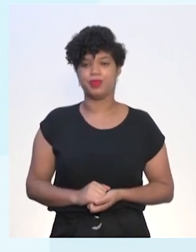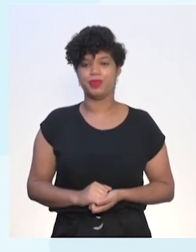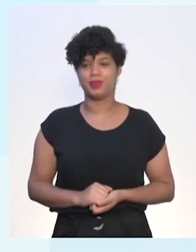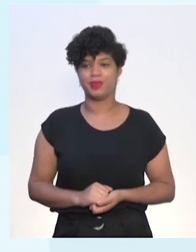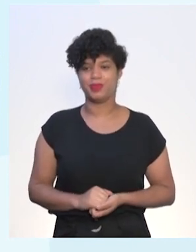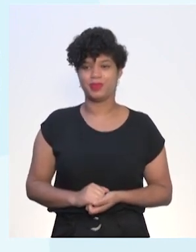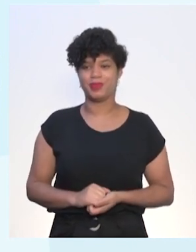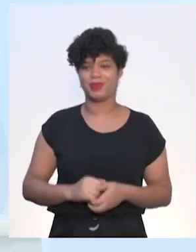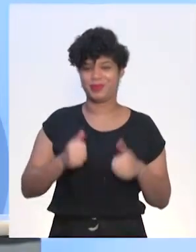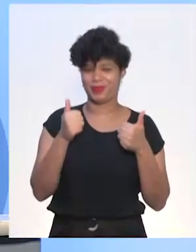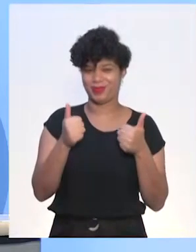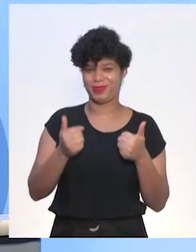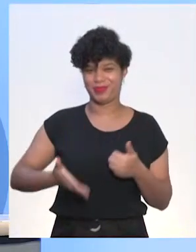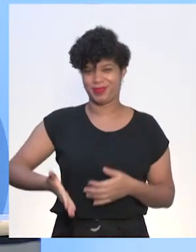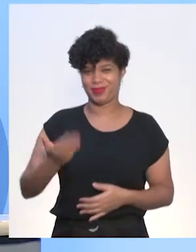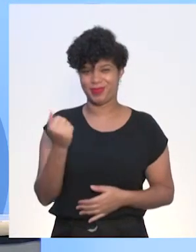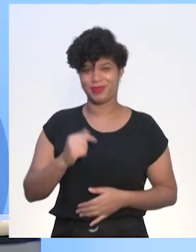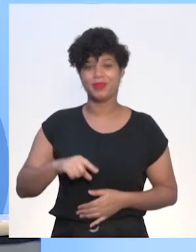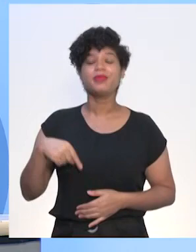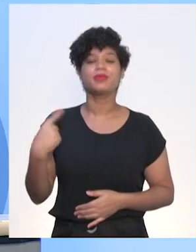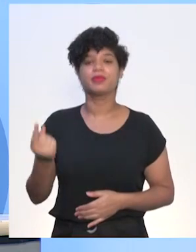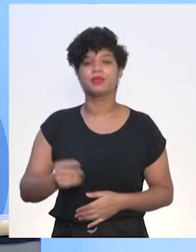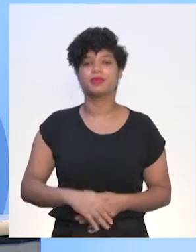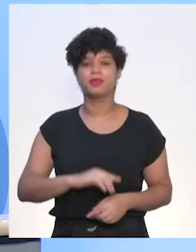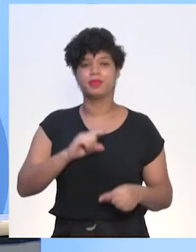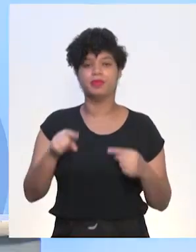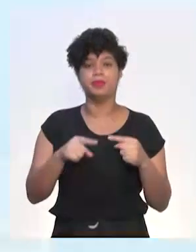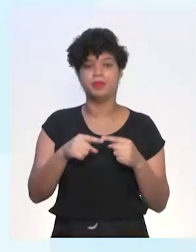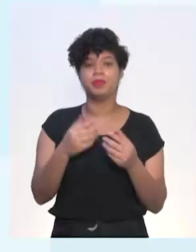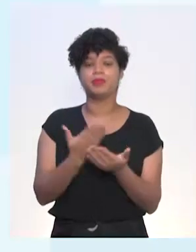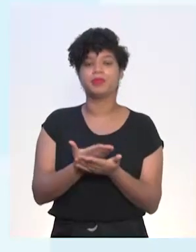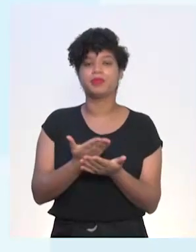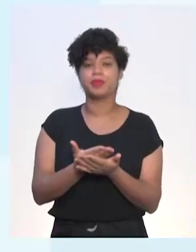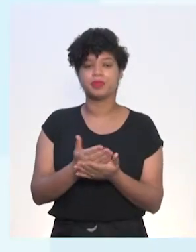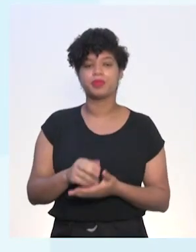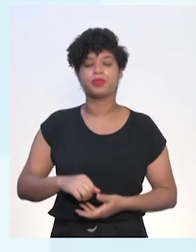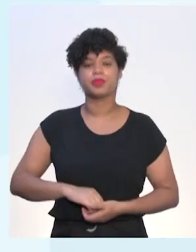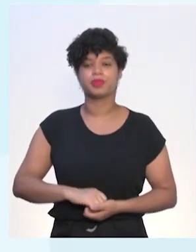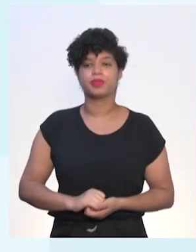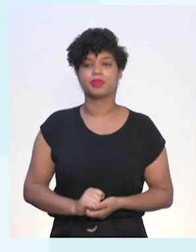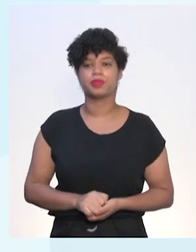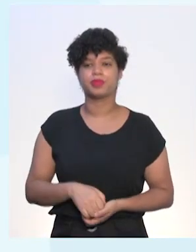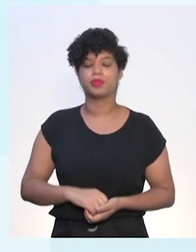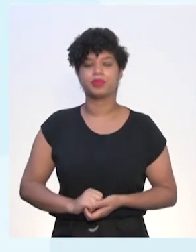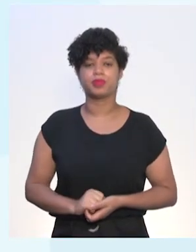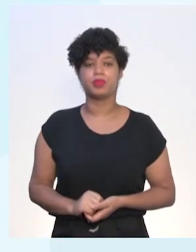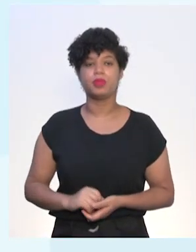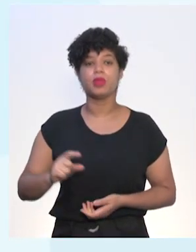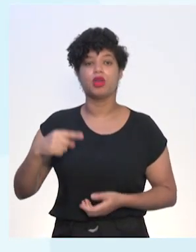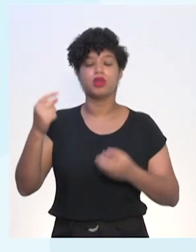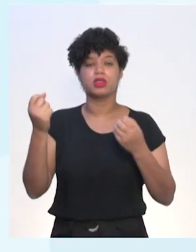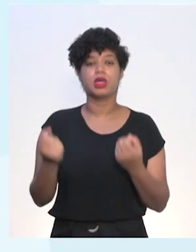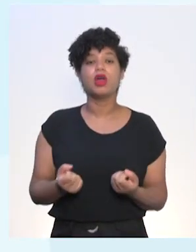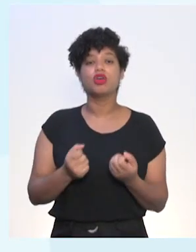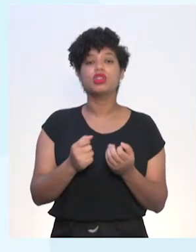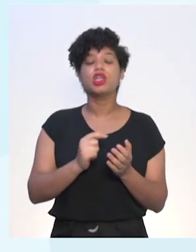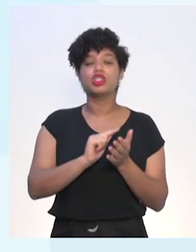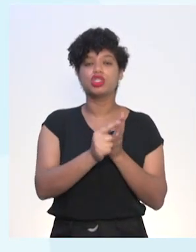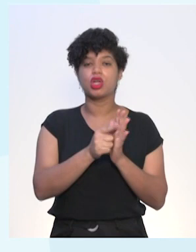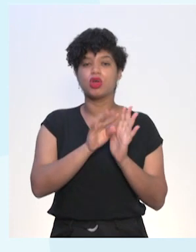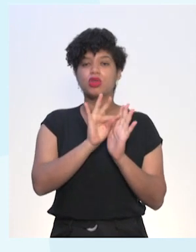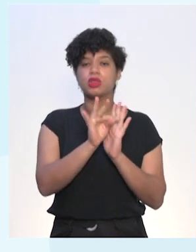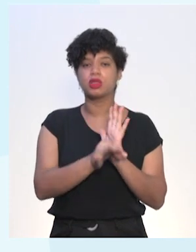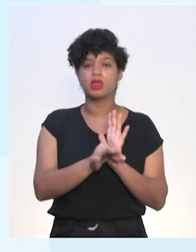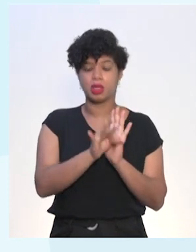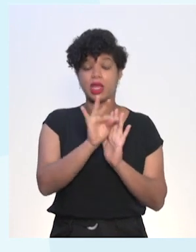pronto podemos ir para o próximo então objetivos da aula vamos lá a explorar o gênero textual notícia